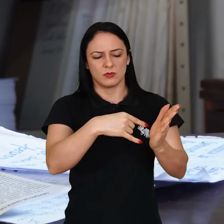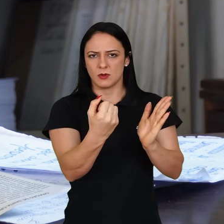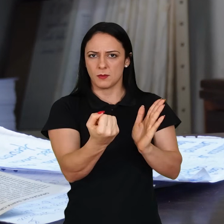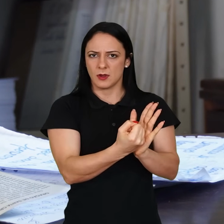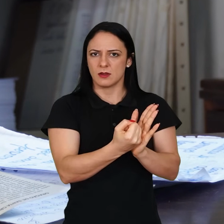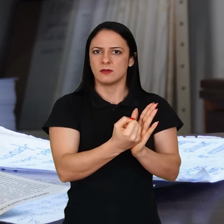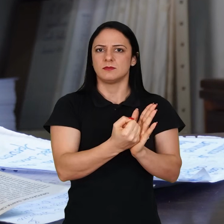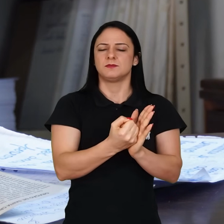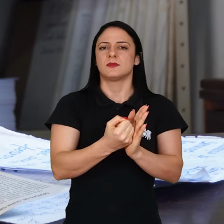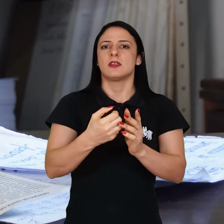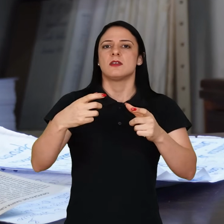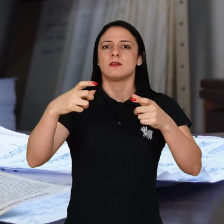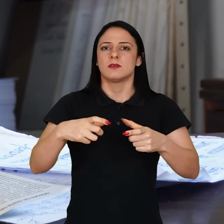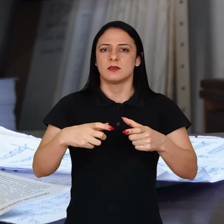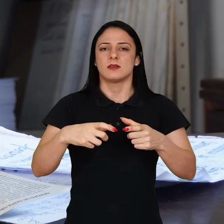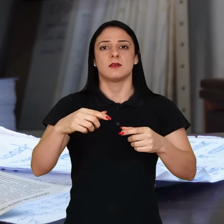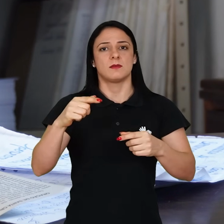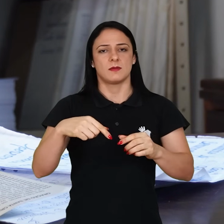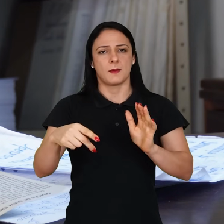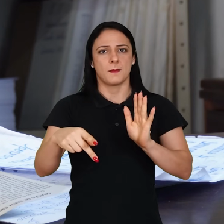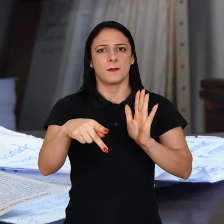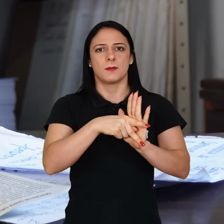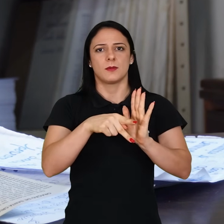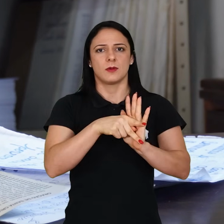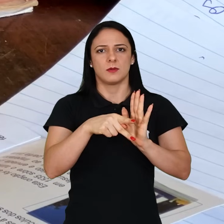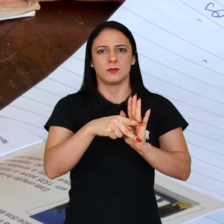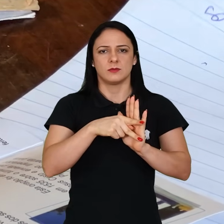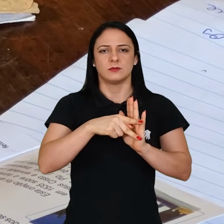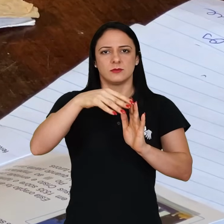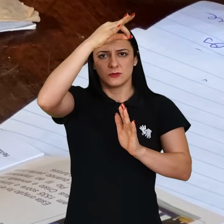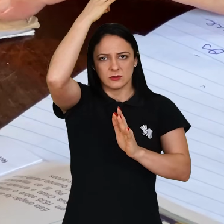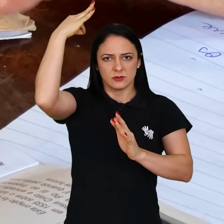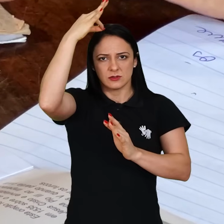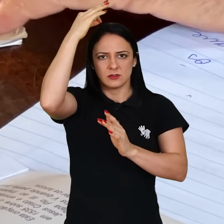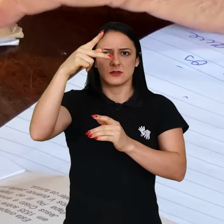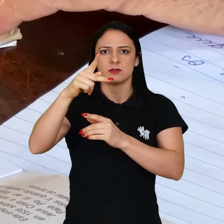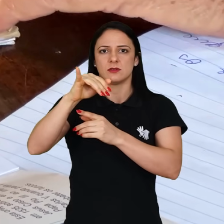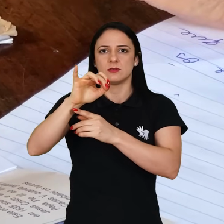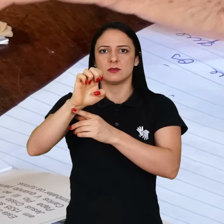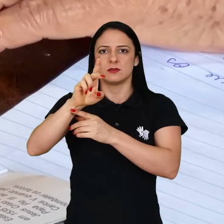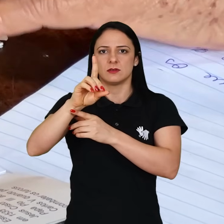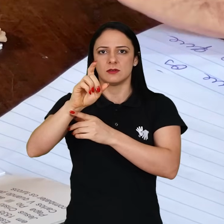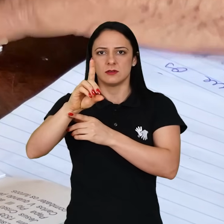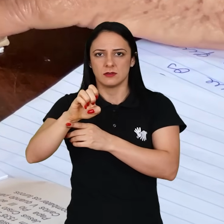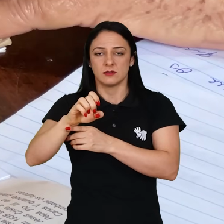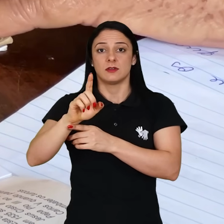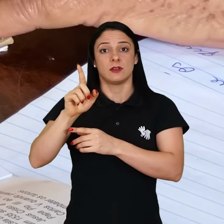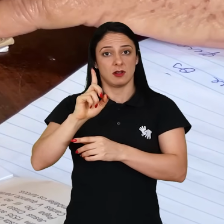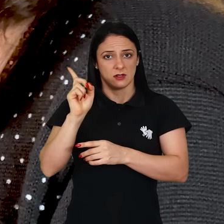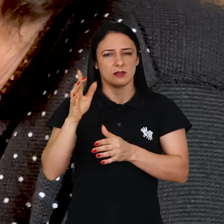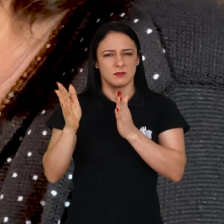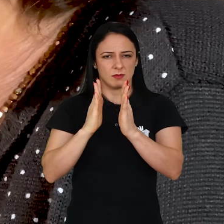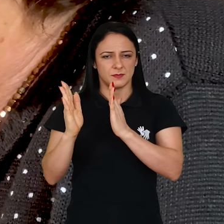de 33 alqueires de terras para o patrimônio de Nossa Senhora da Piedade, cujo nome Piedade foi dado ao